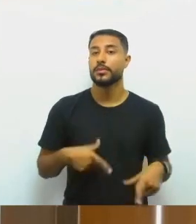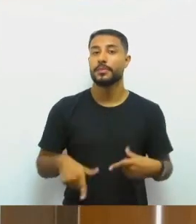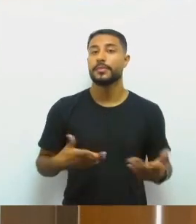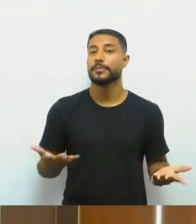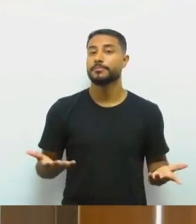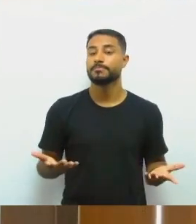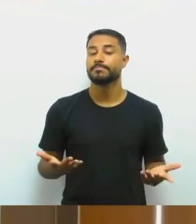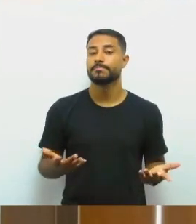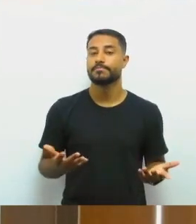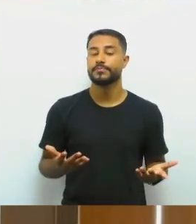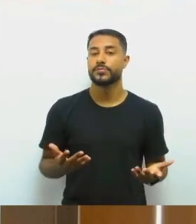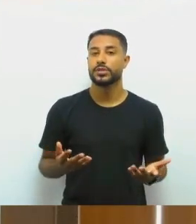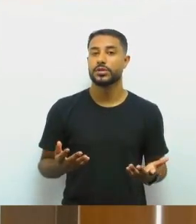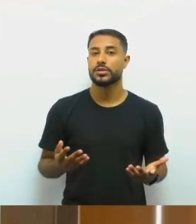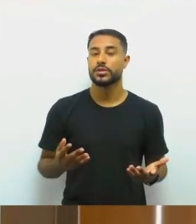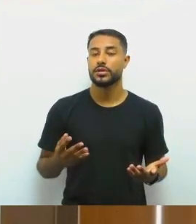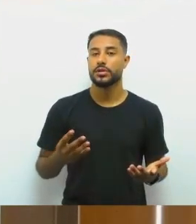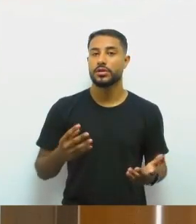O HMJ,